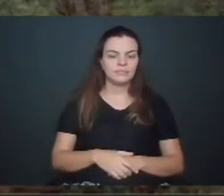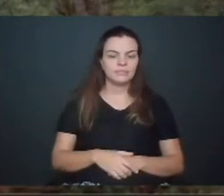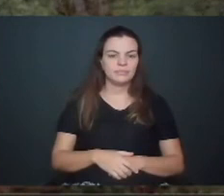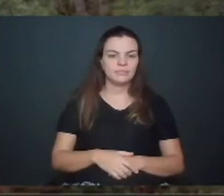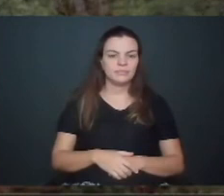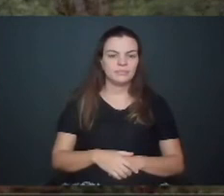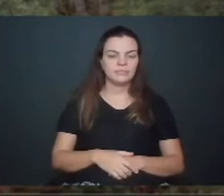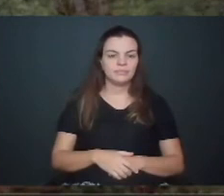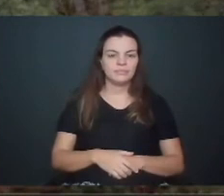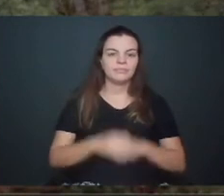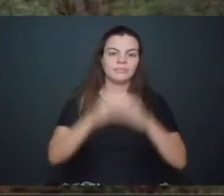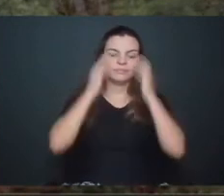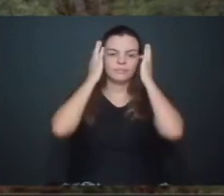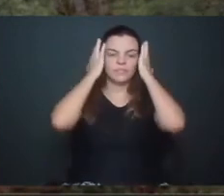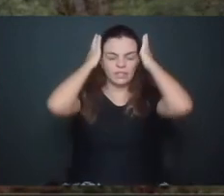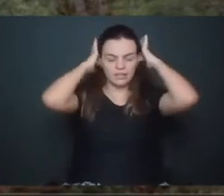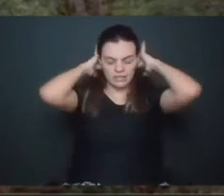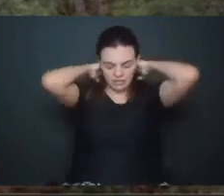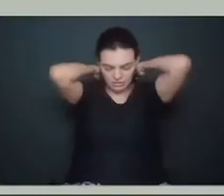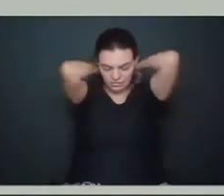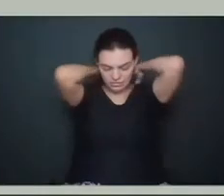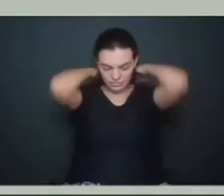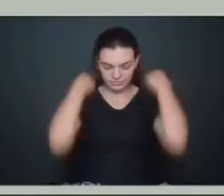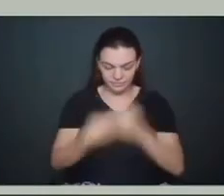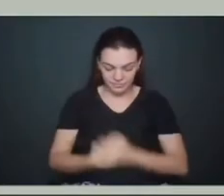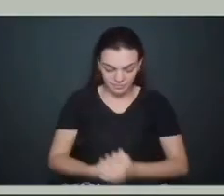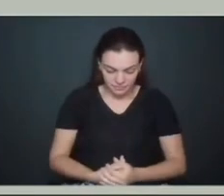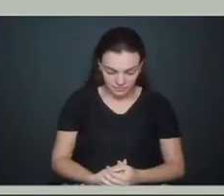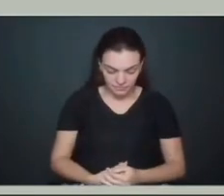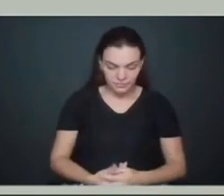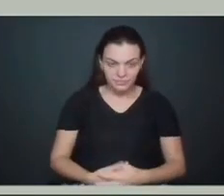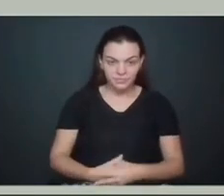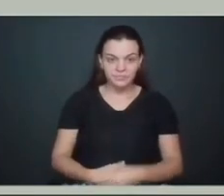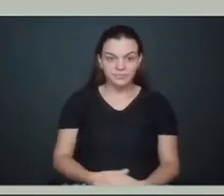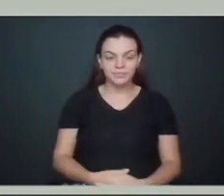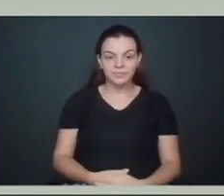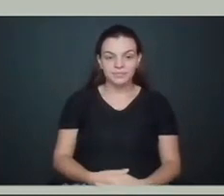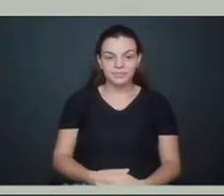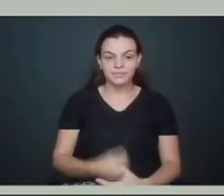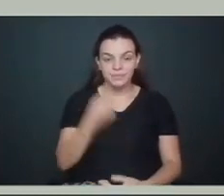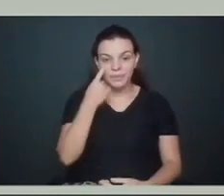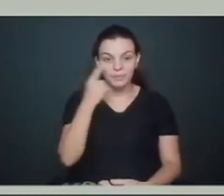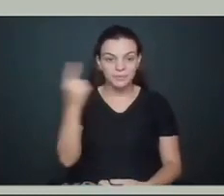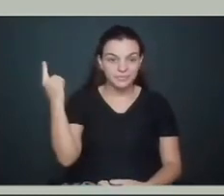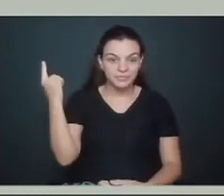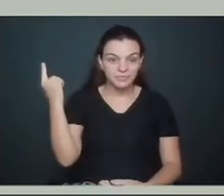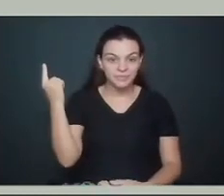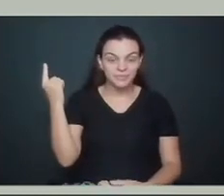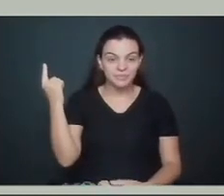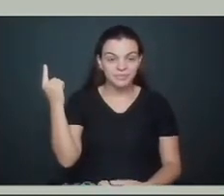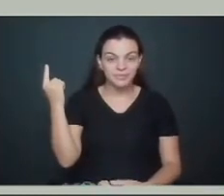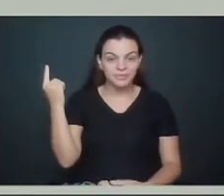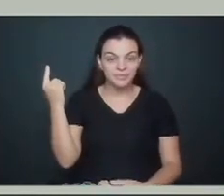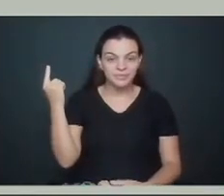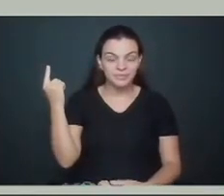vão morrendo sombreadas, ok? Então, ali, ó, olha essa foto, olha a